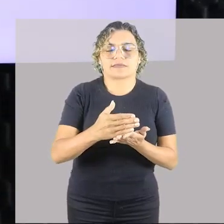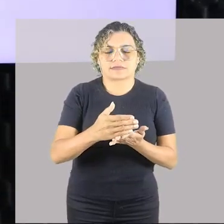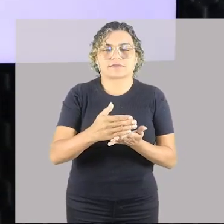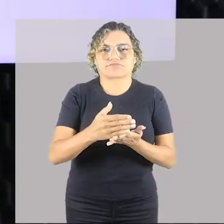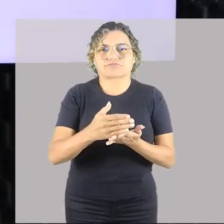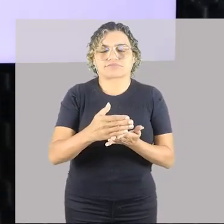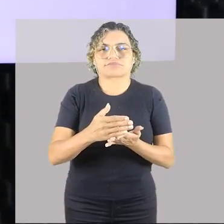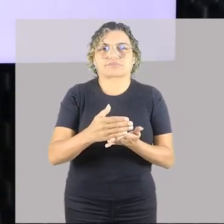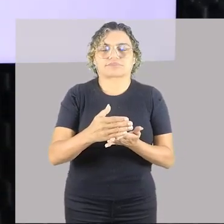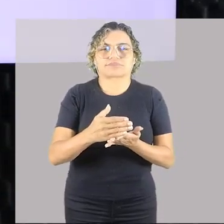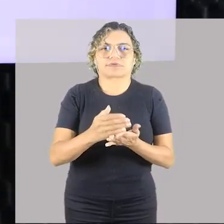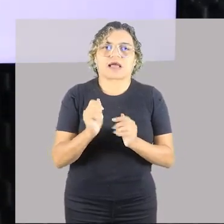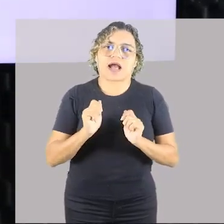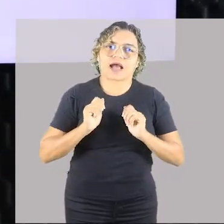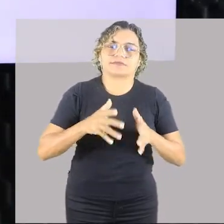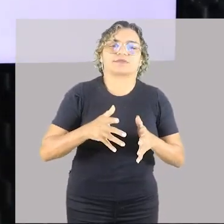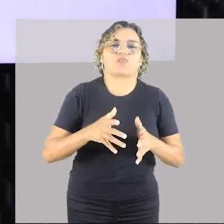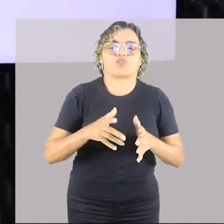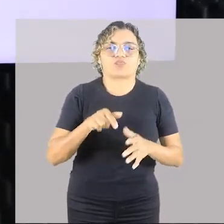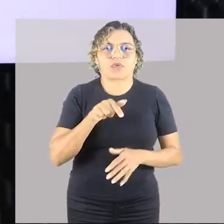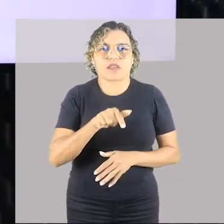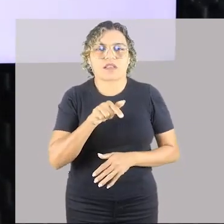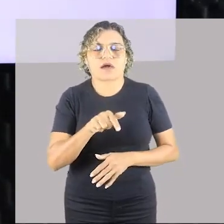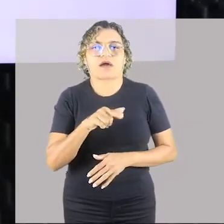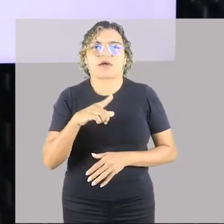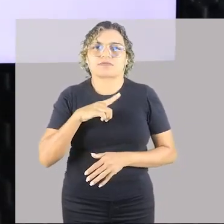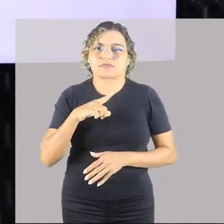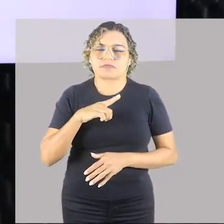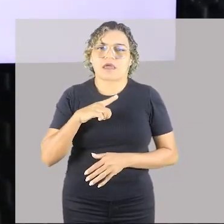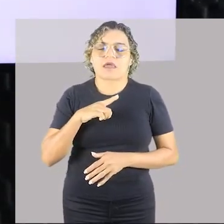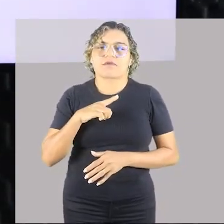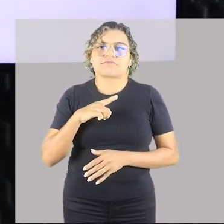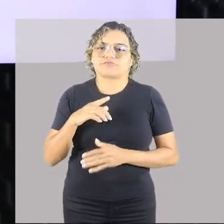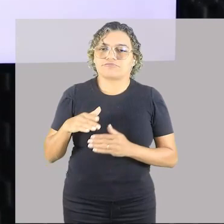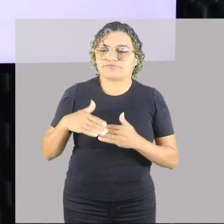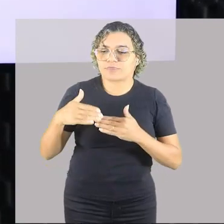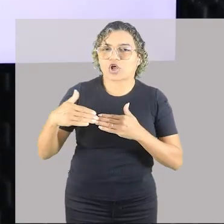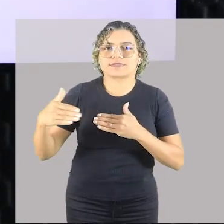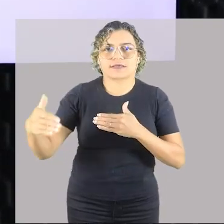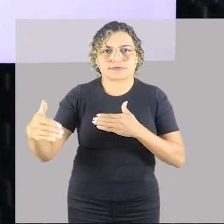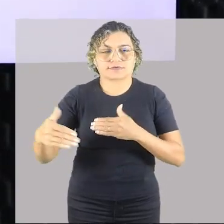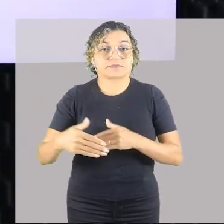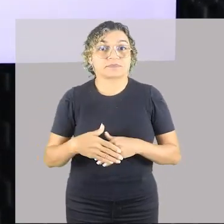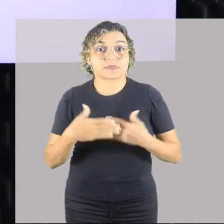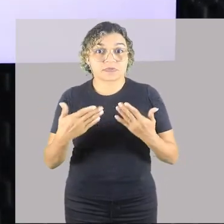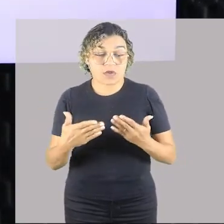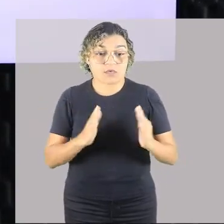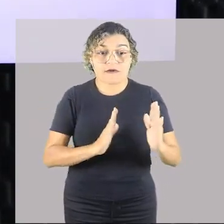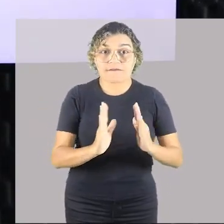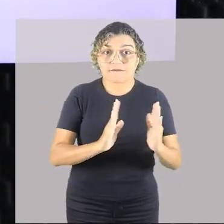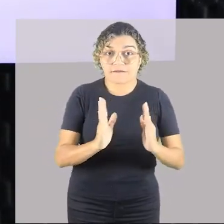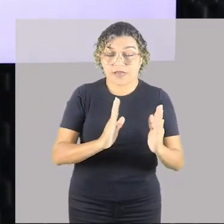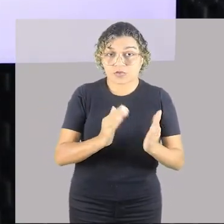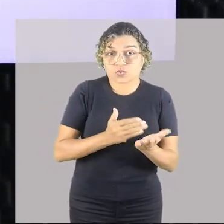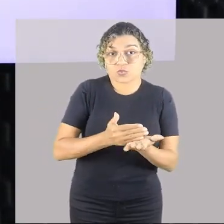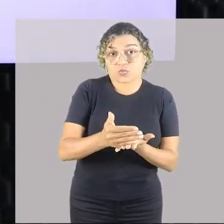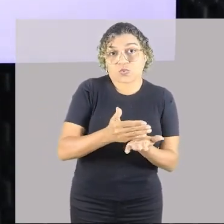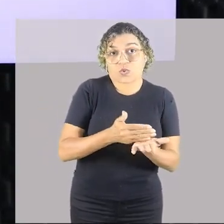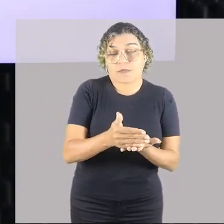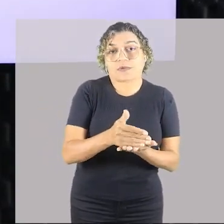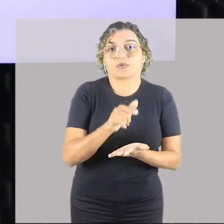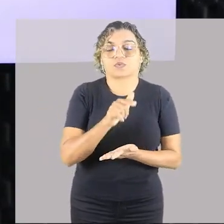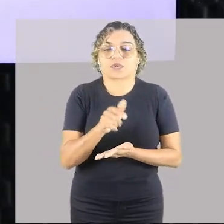a sucessão de atos administrativos ordenados que fazem o próprio processo. Então, a fase de instauração